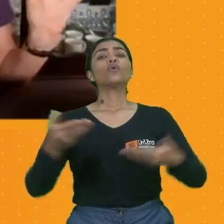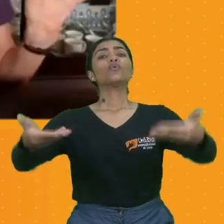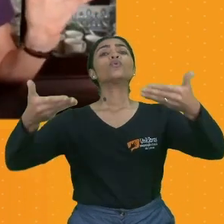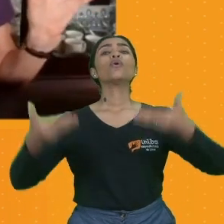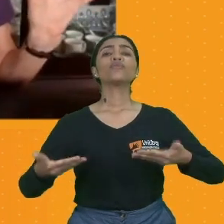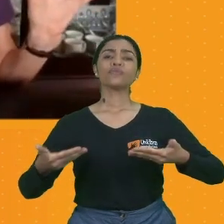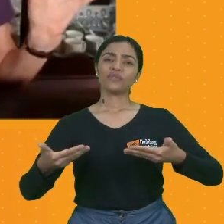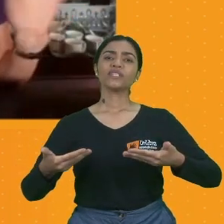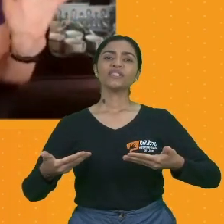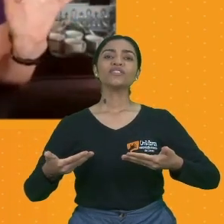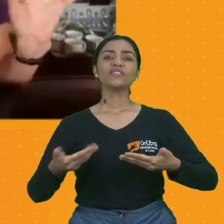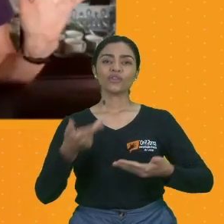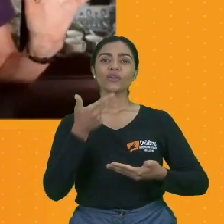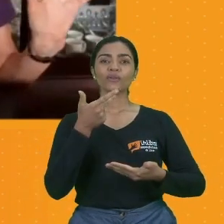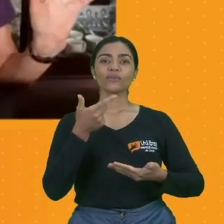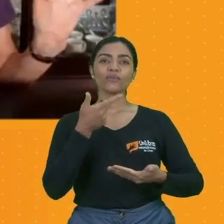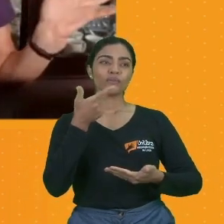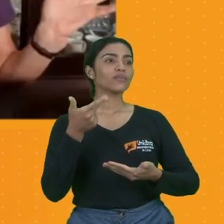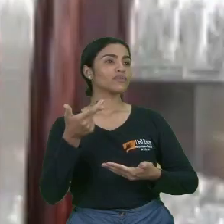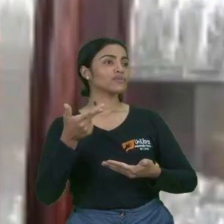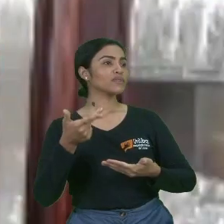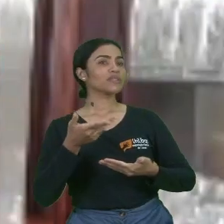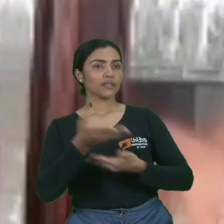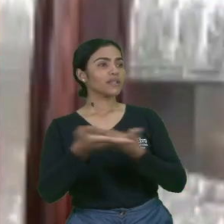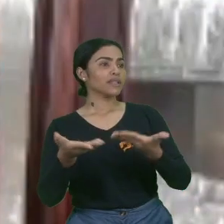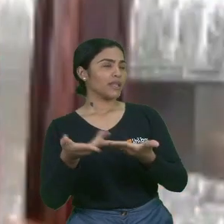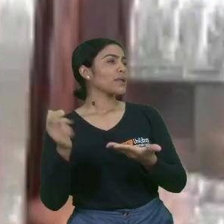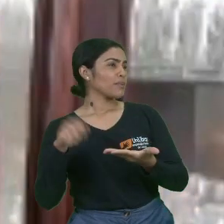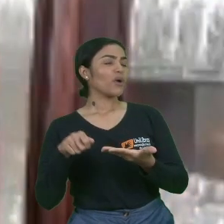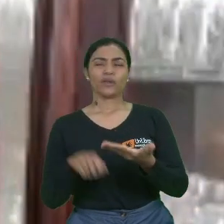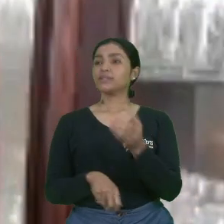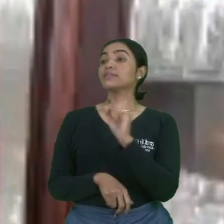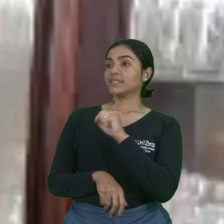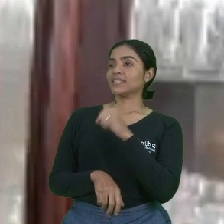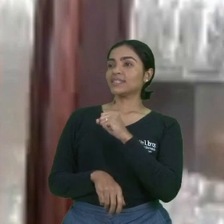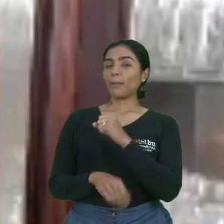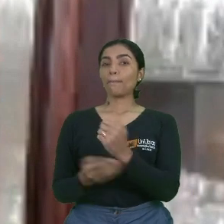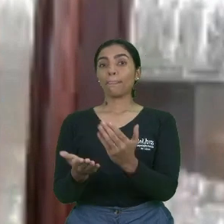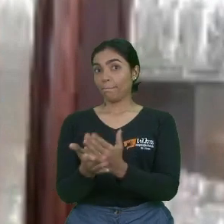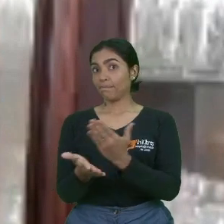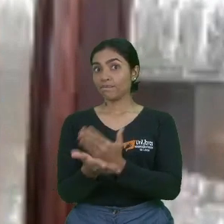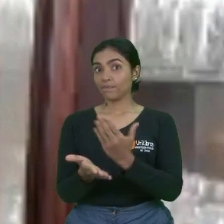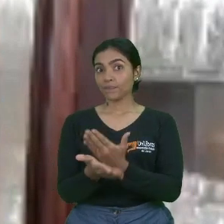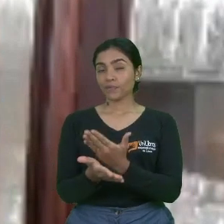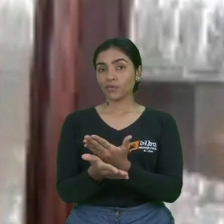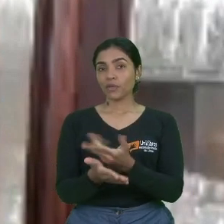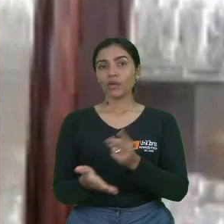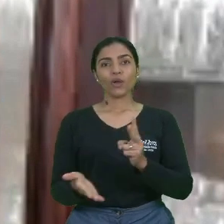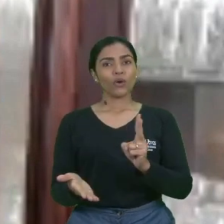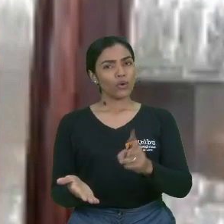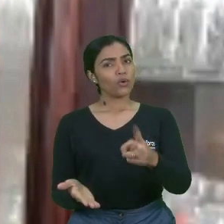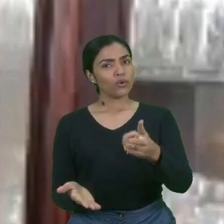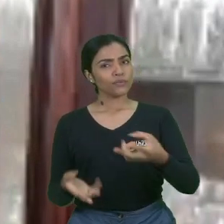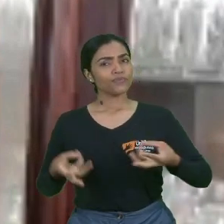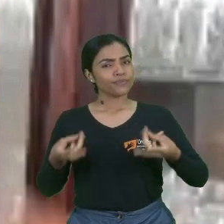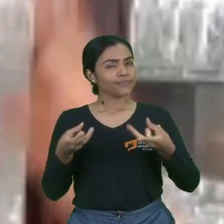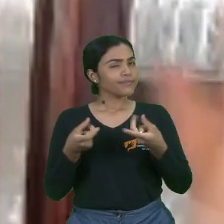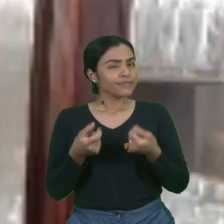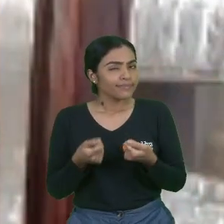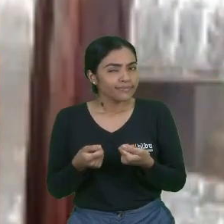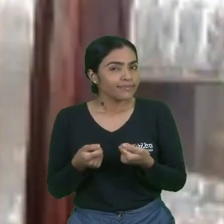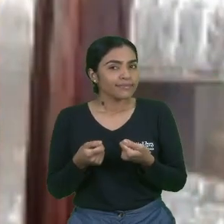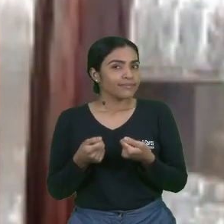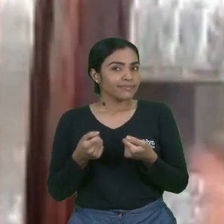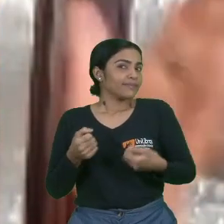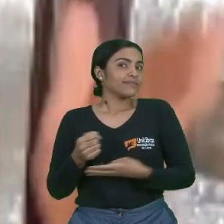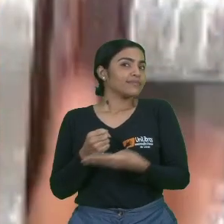mundo que tá me ouvindo Se você permitir e vai ficar o Sininho assim eu acho que o livro pois continua não essencial tem muita água